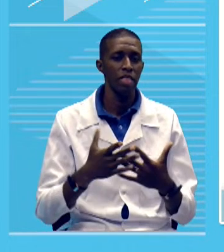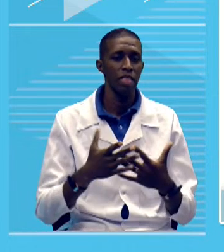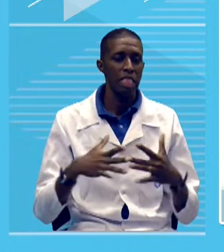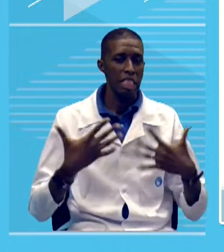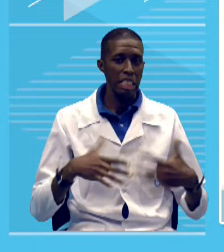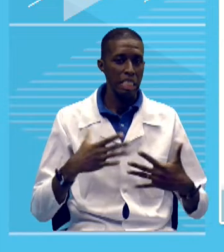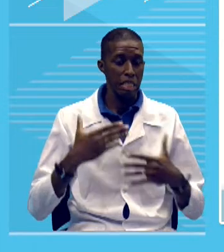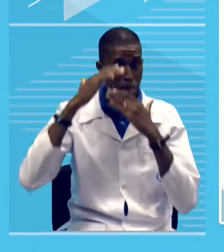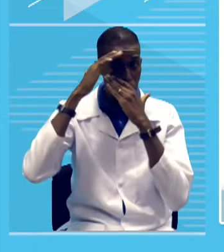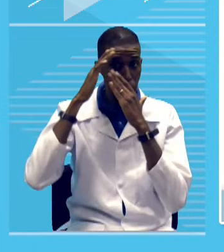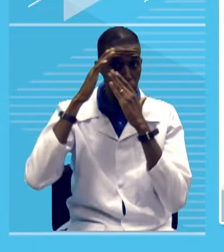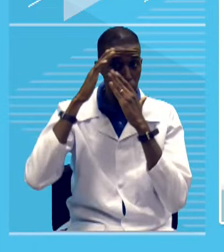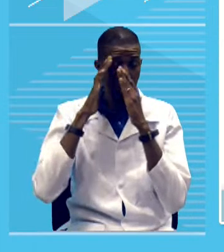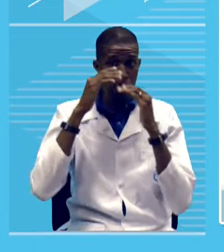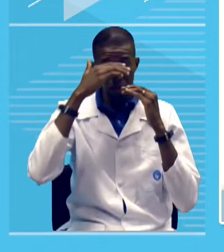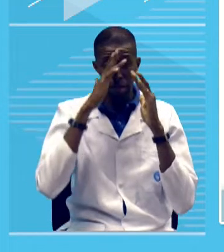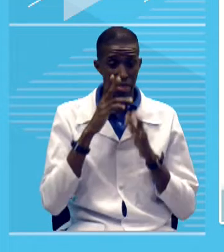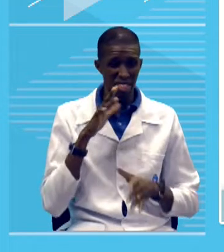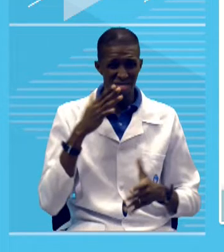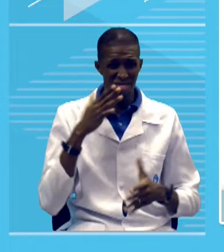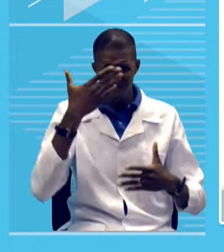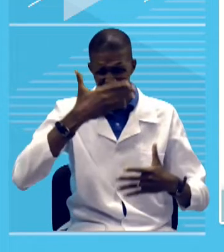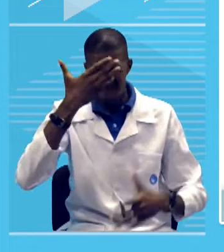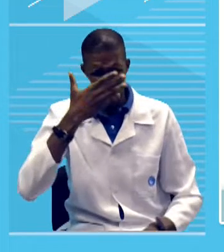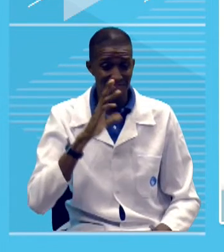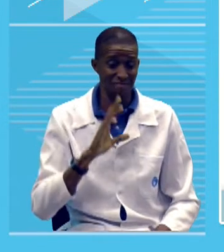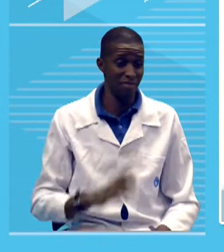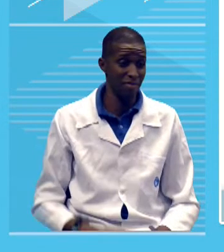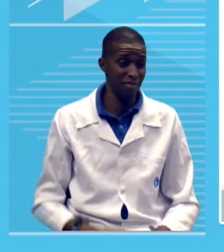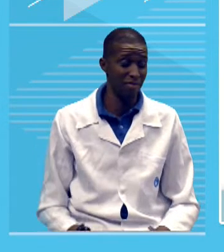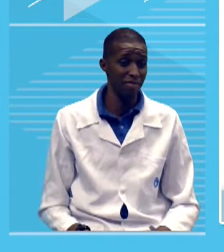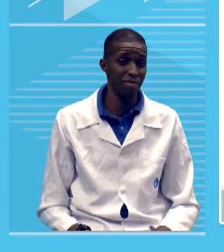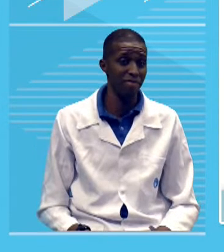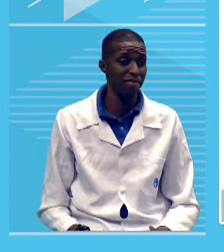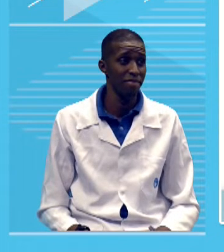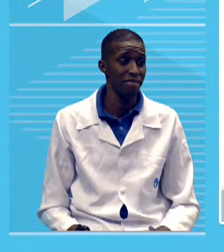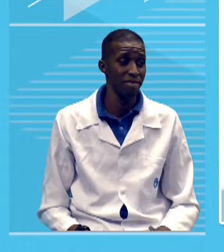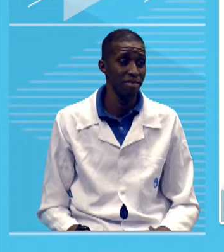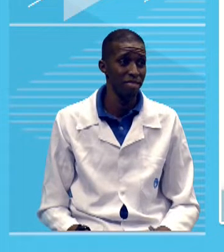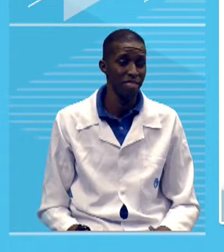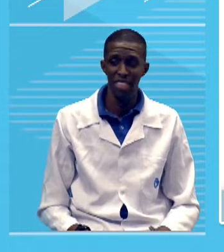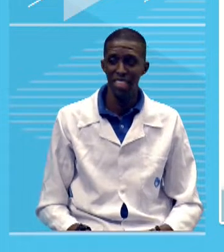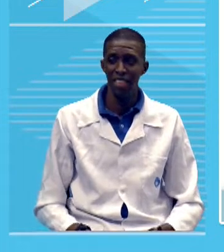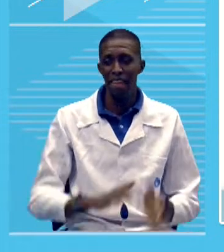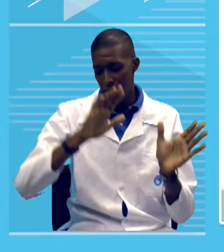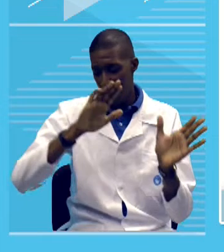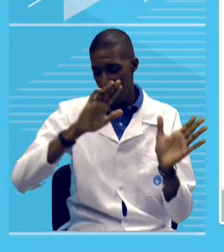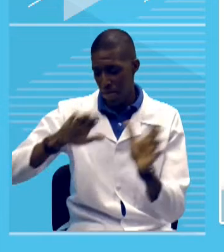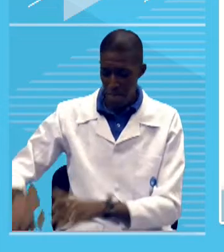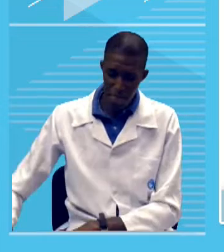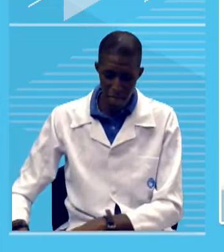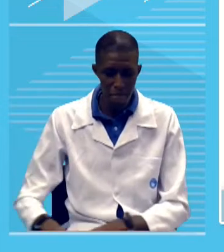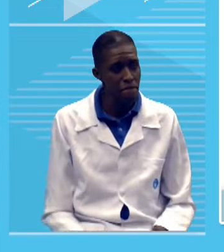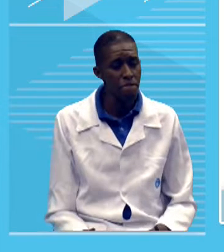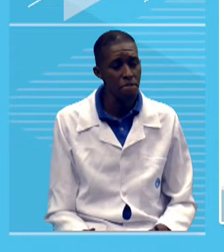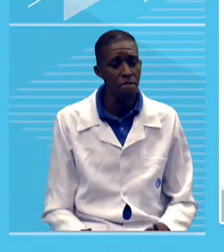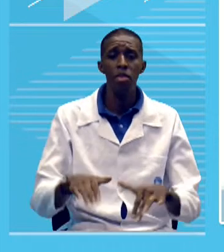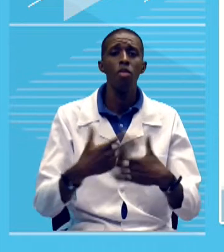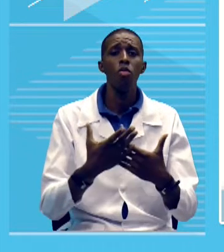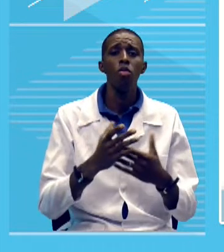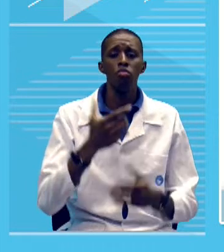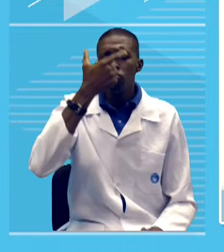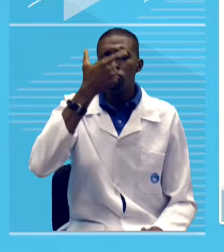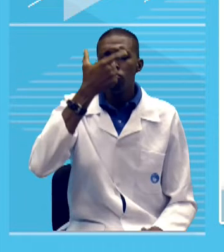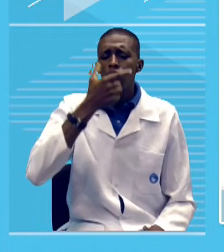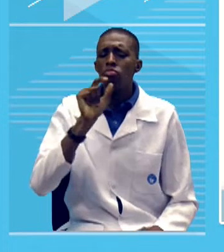tô lascado E aí crianças quem criou quem desenvolveu esse conceito de economia verde